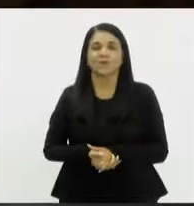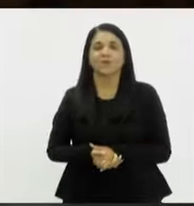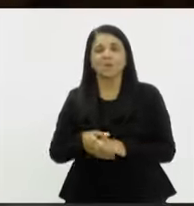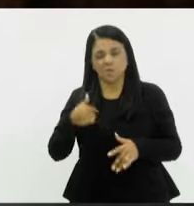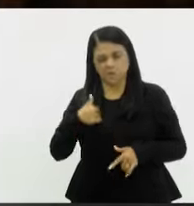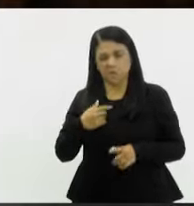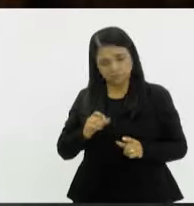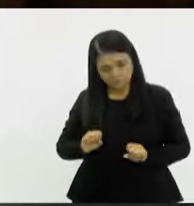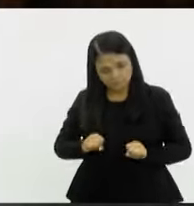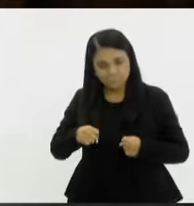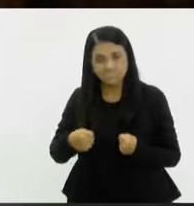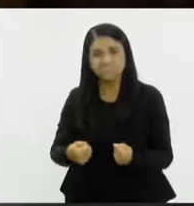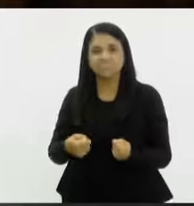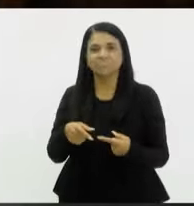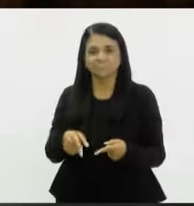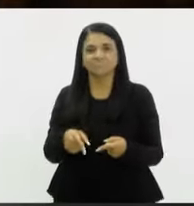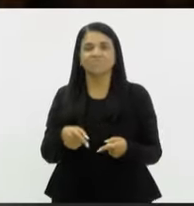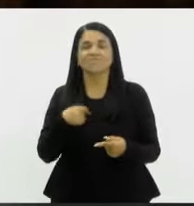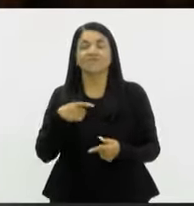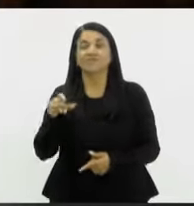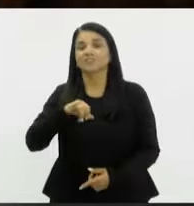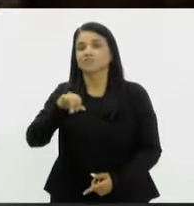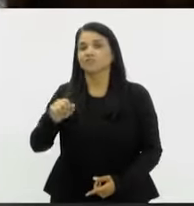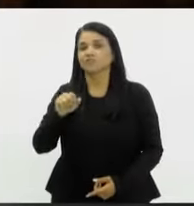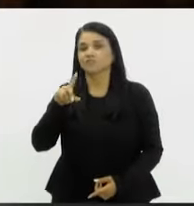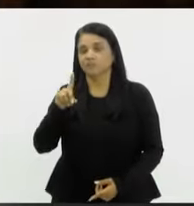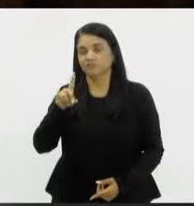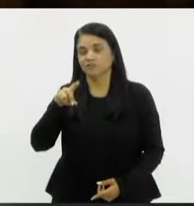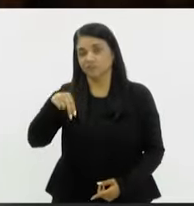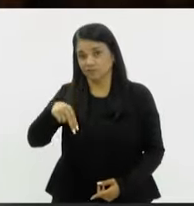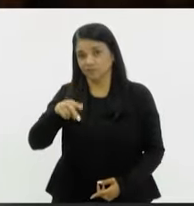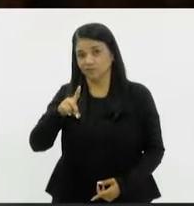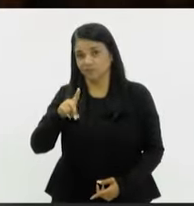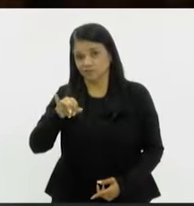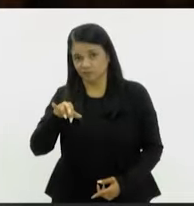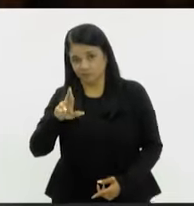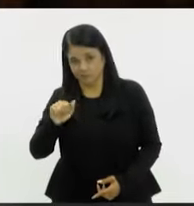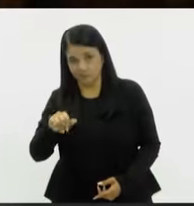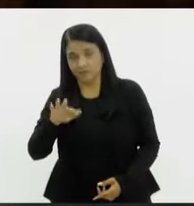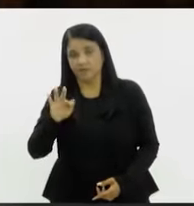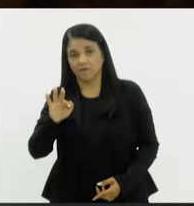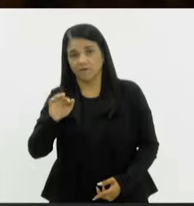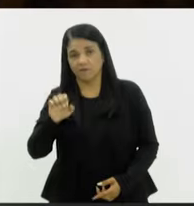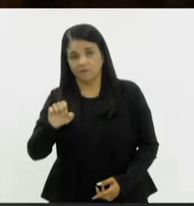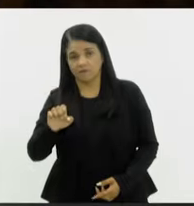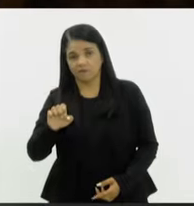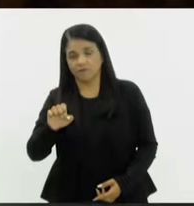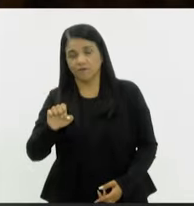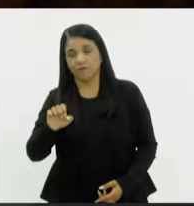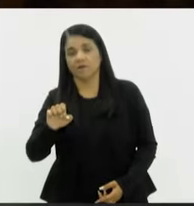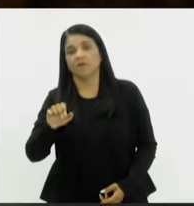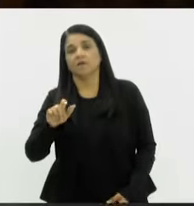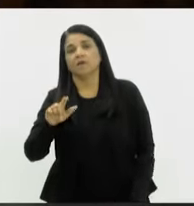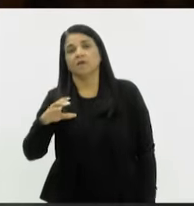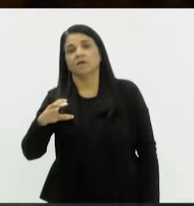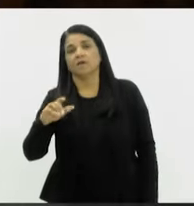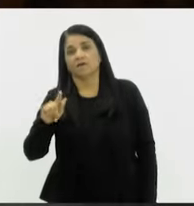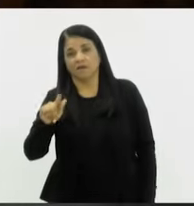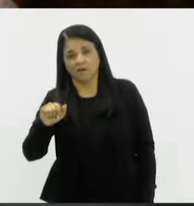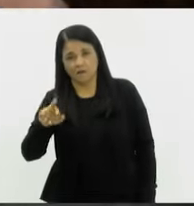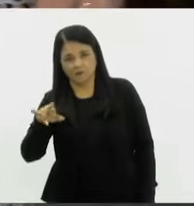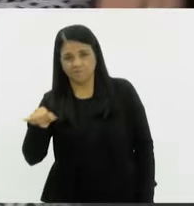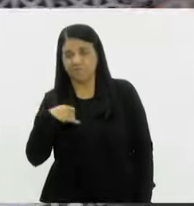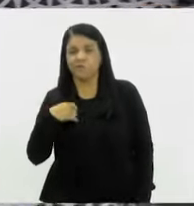quente minha querida Jandira feg essa super deputada que eu tenho orgulho